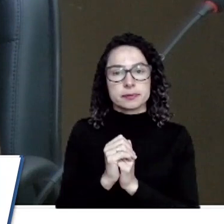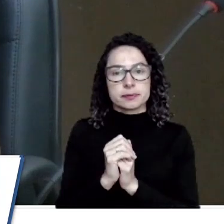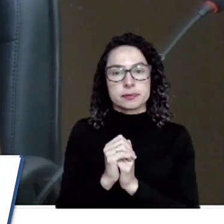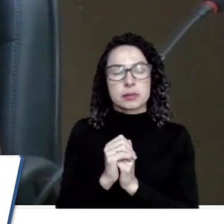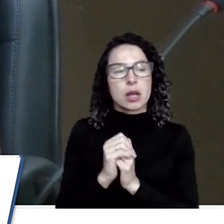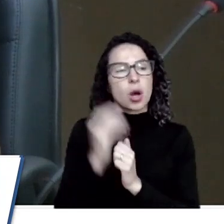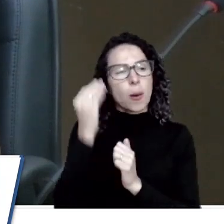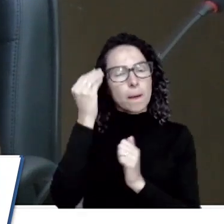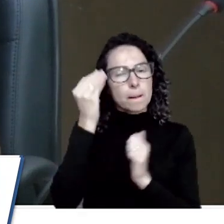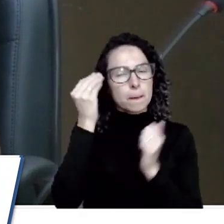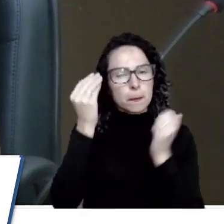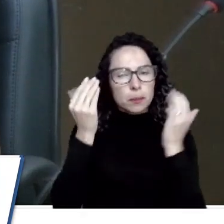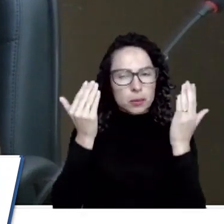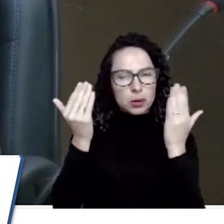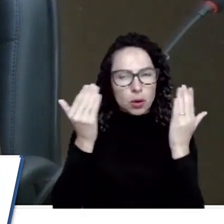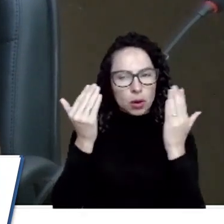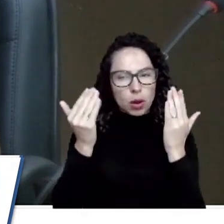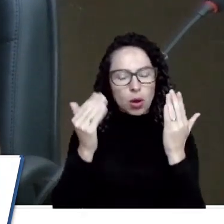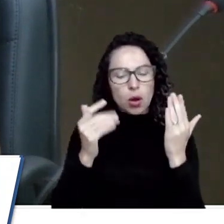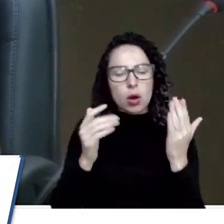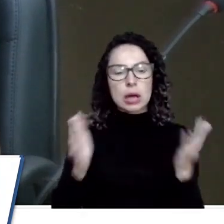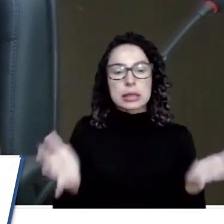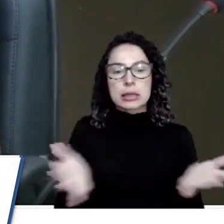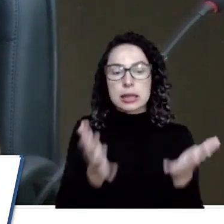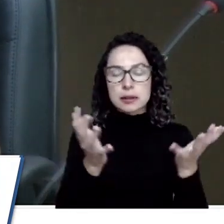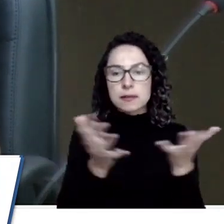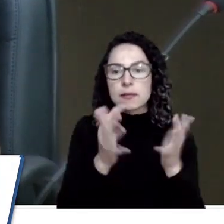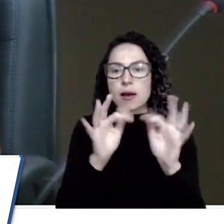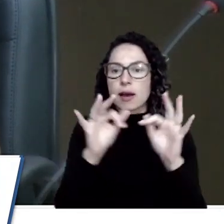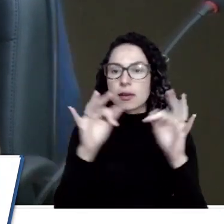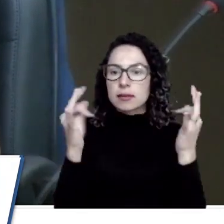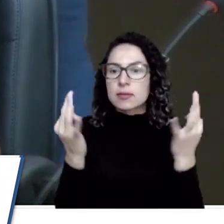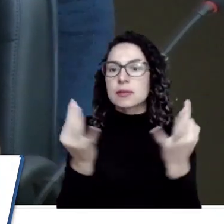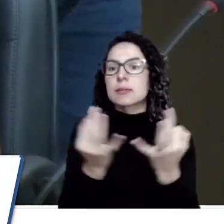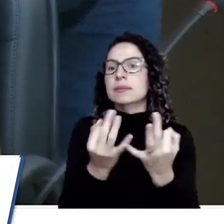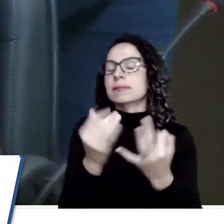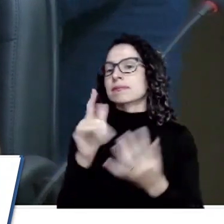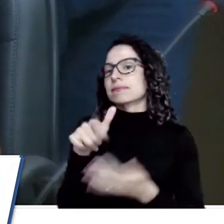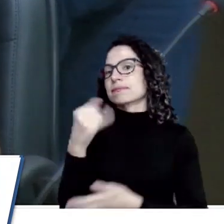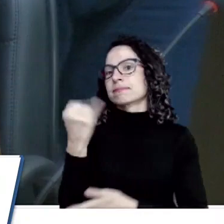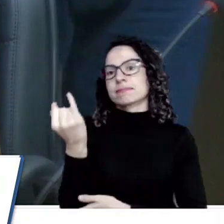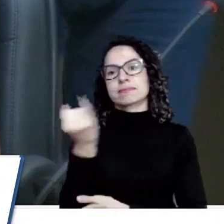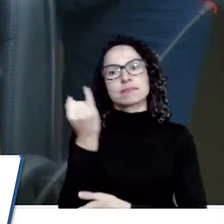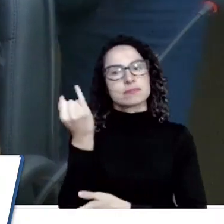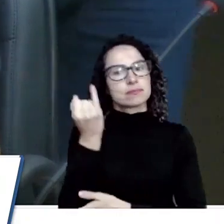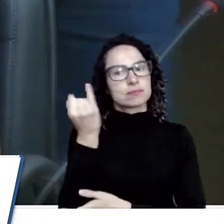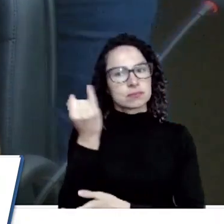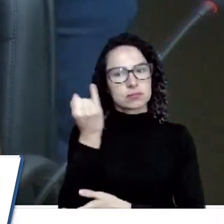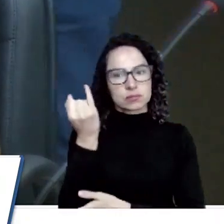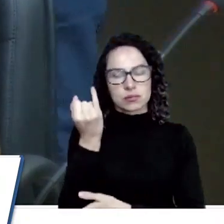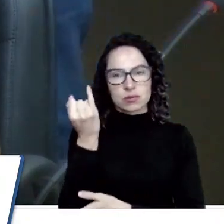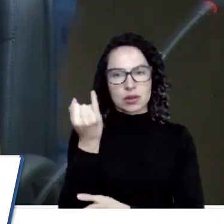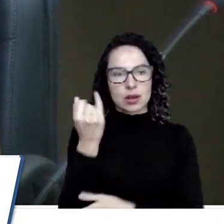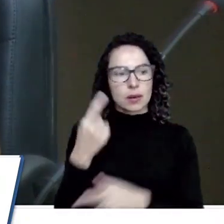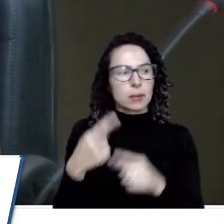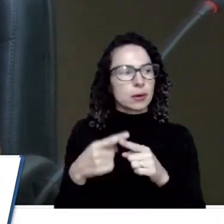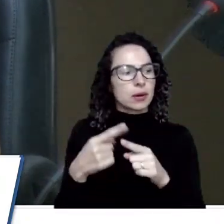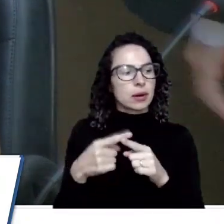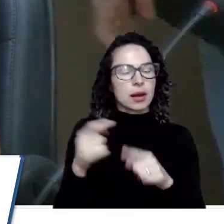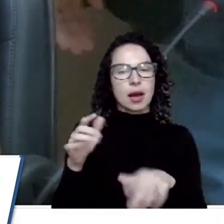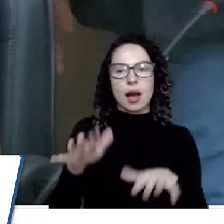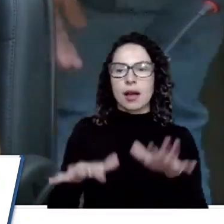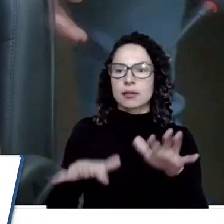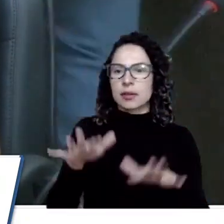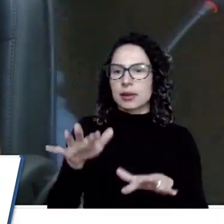psicológica, eu acho que envolver as famílias seria muito importante, porque às vezes por